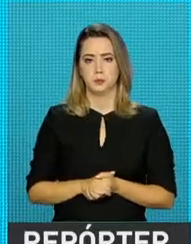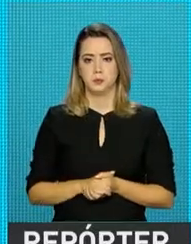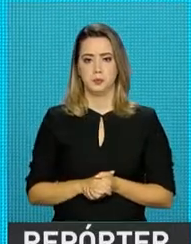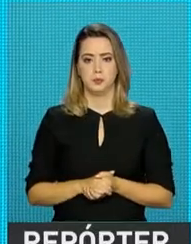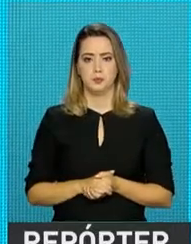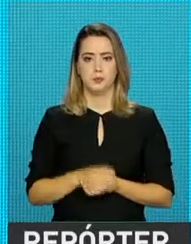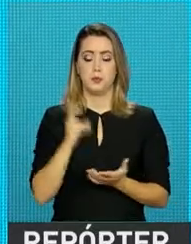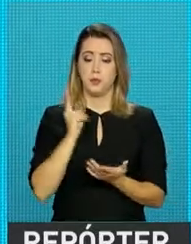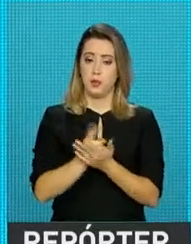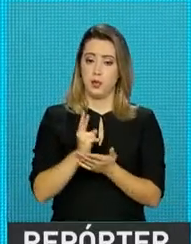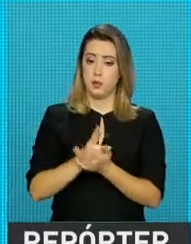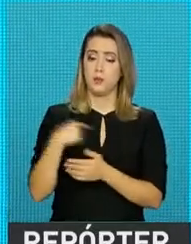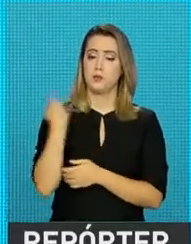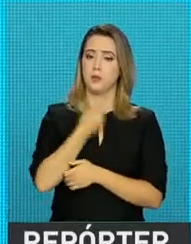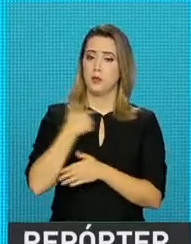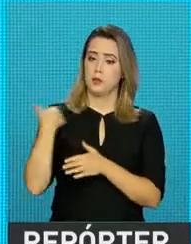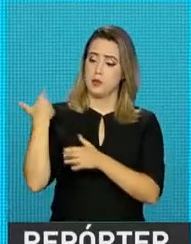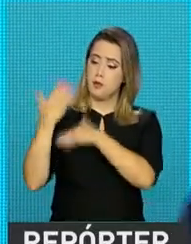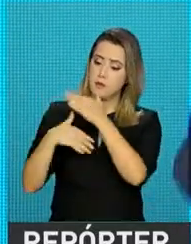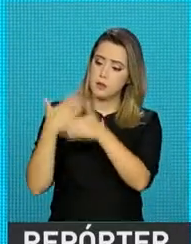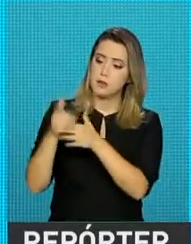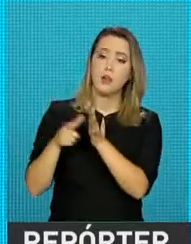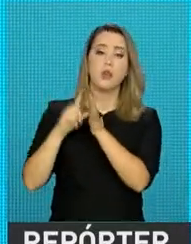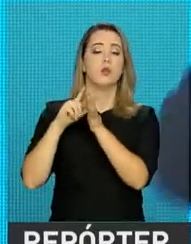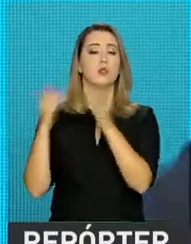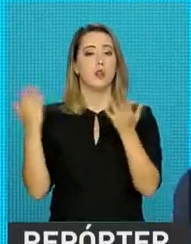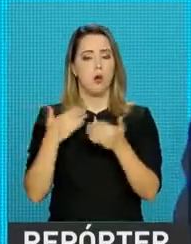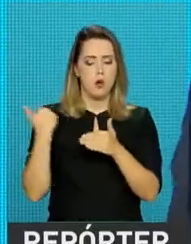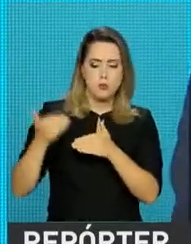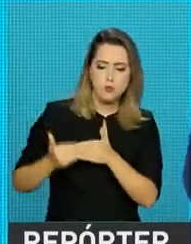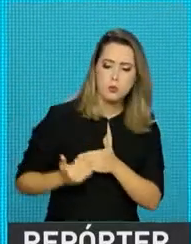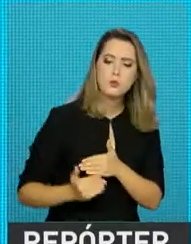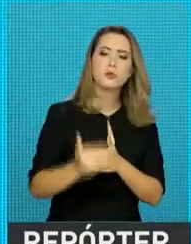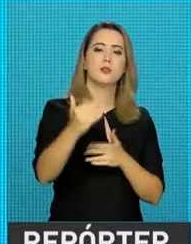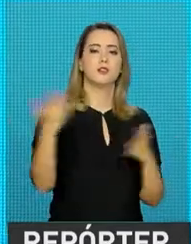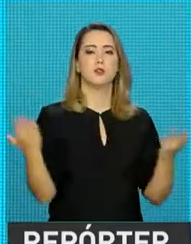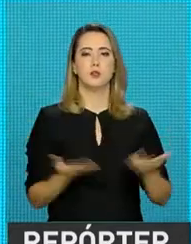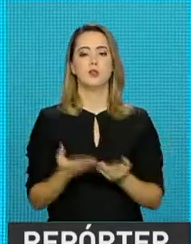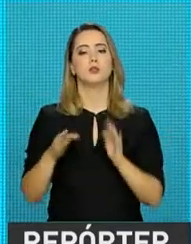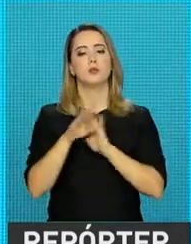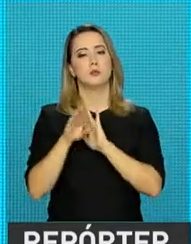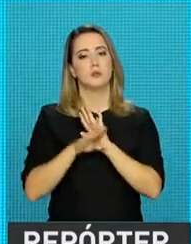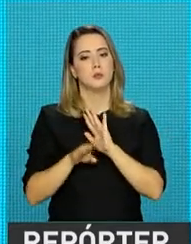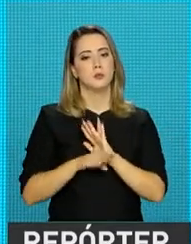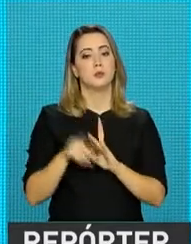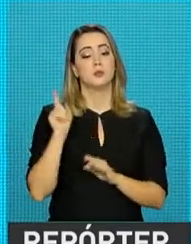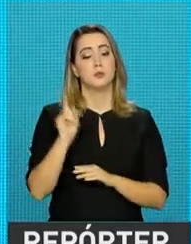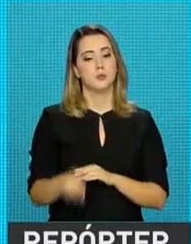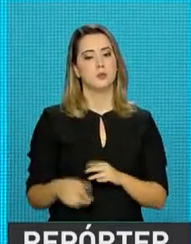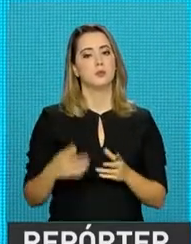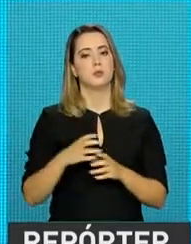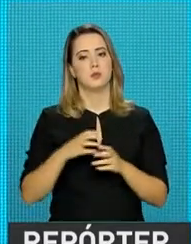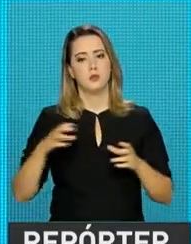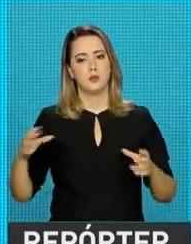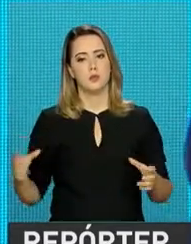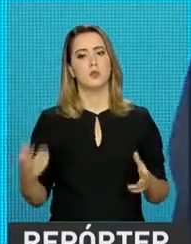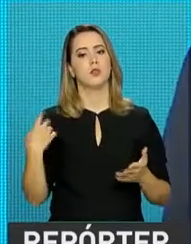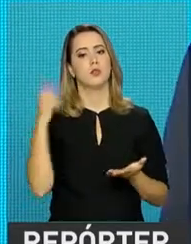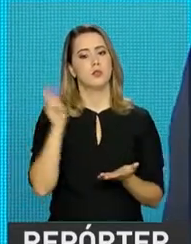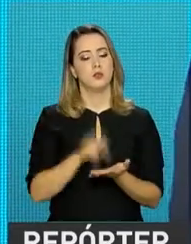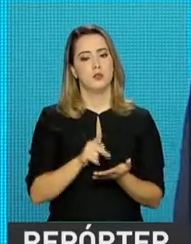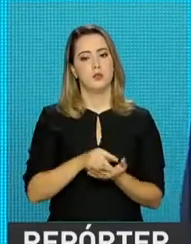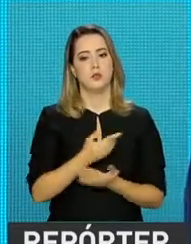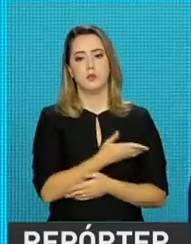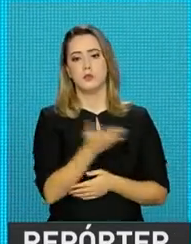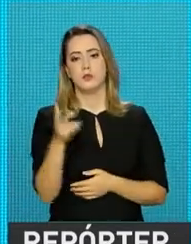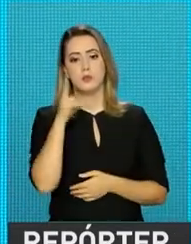Embora tenhamos avançado no passado, vamos avançar muito mais a partir dessa programação. Esta é a grande realidade. Os